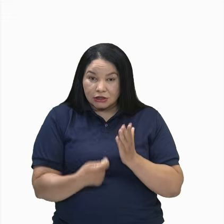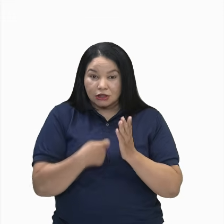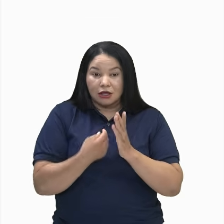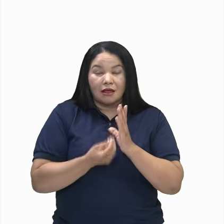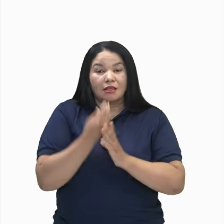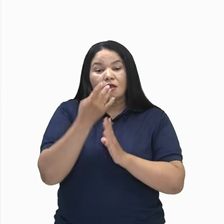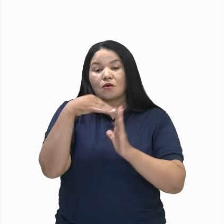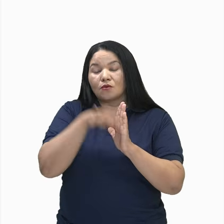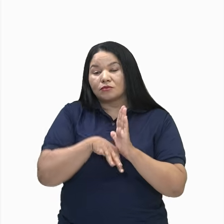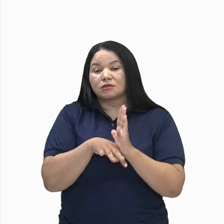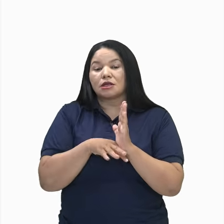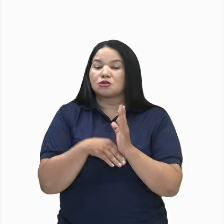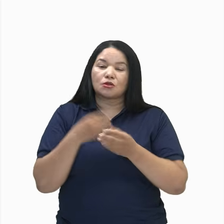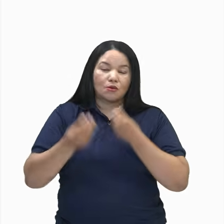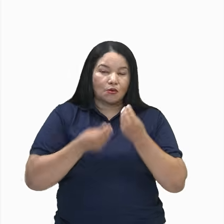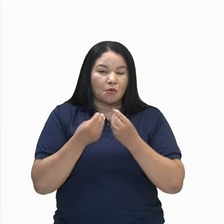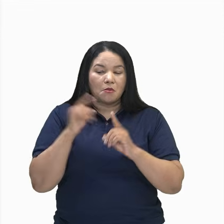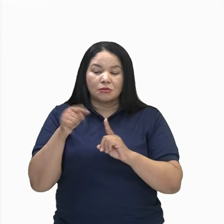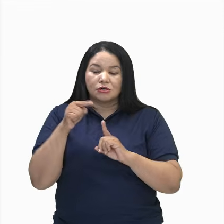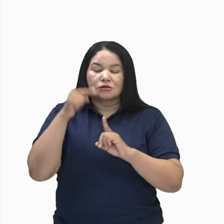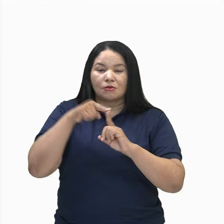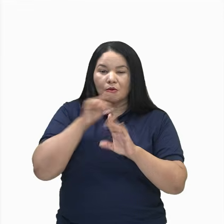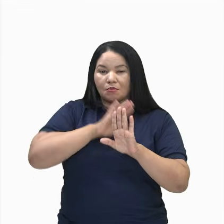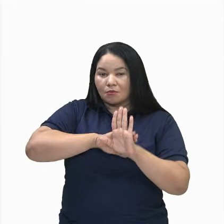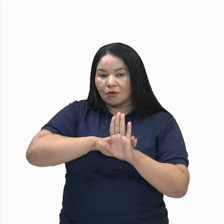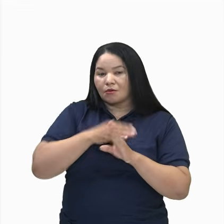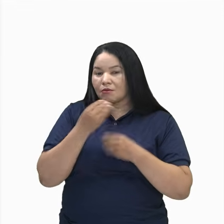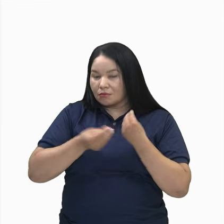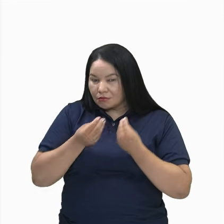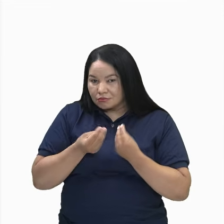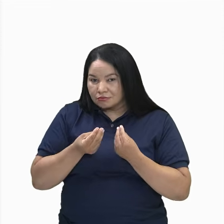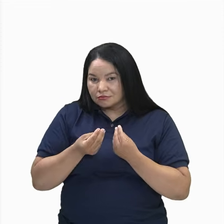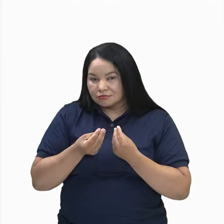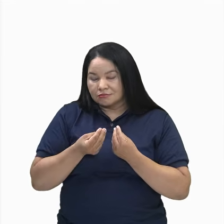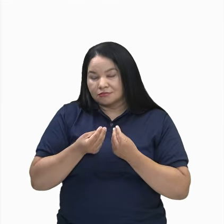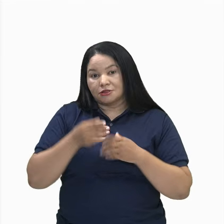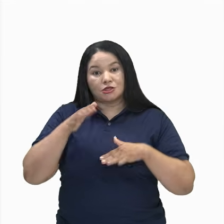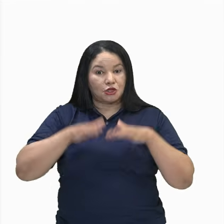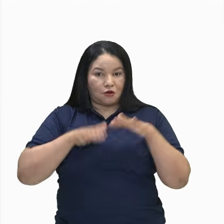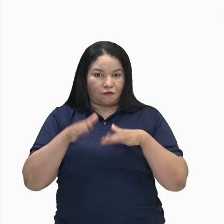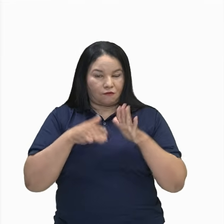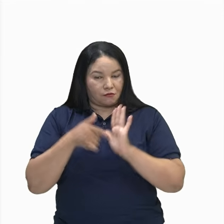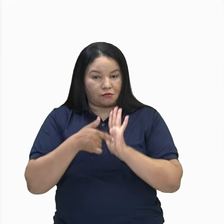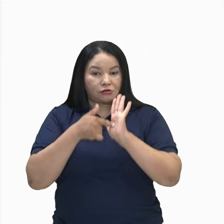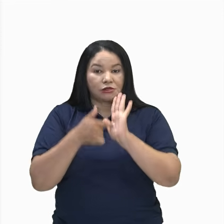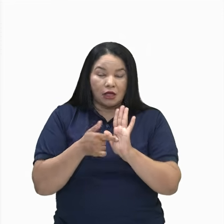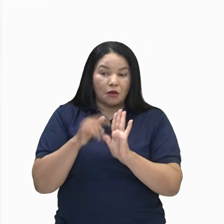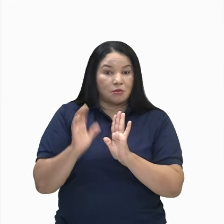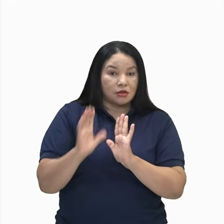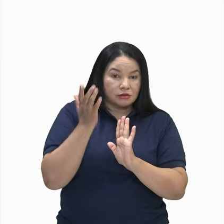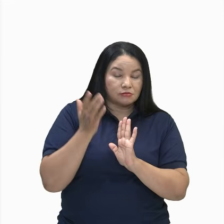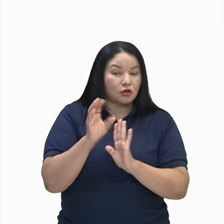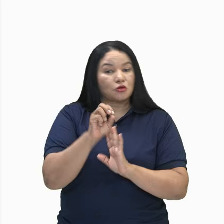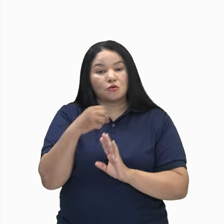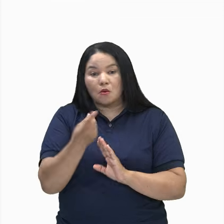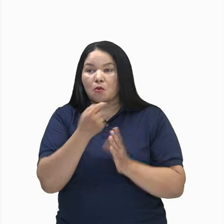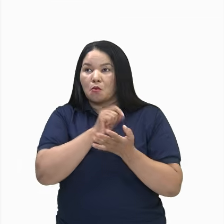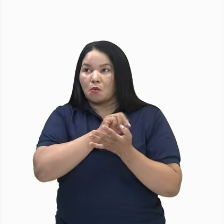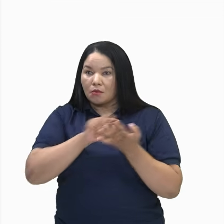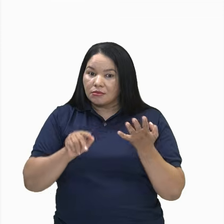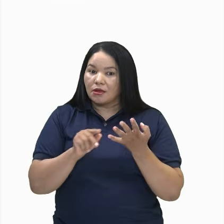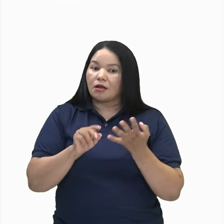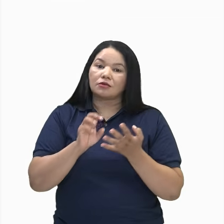outra forma, qual é o objetivo por trás disso? De repente, evidenciar um fato, evidenciar uma